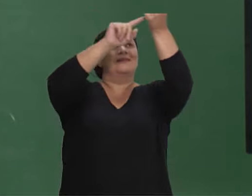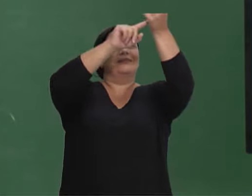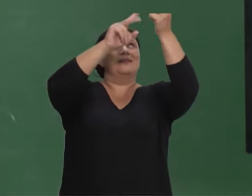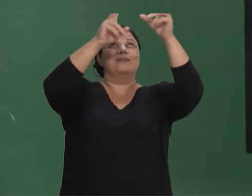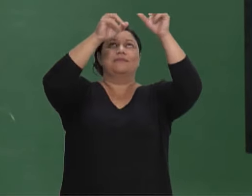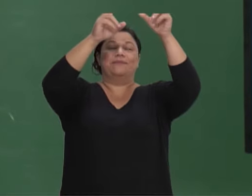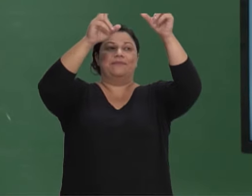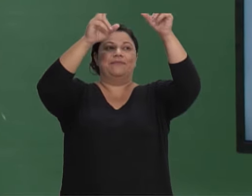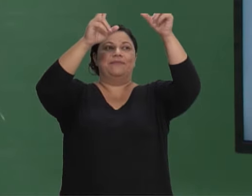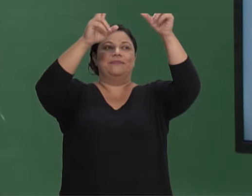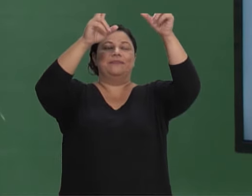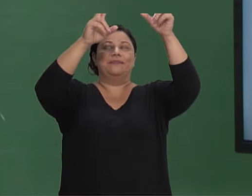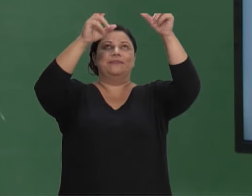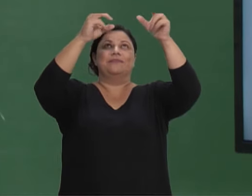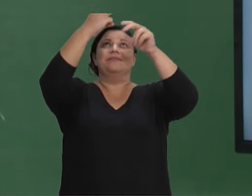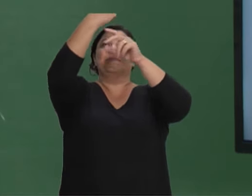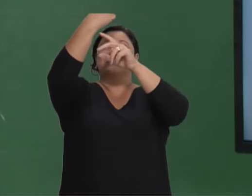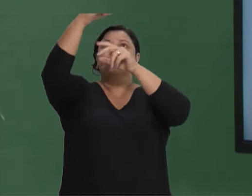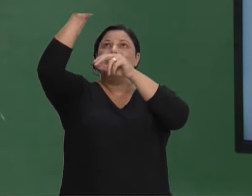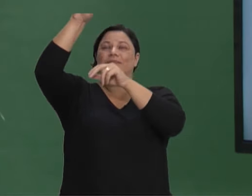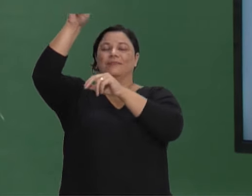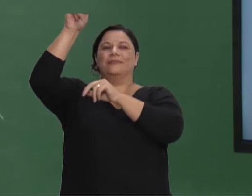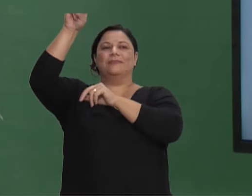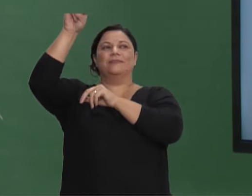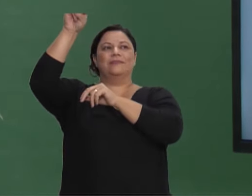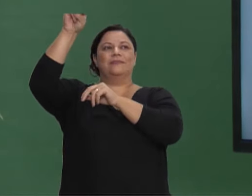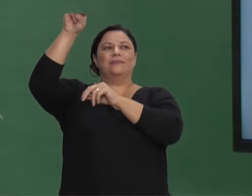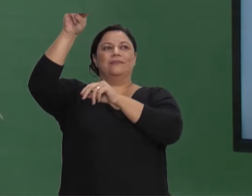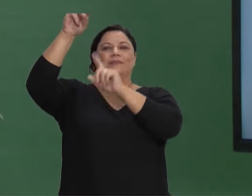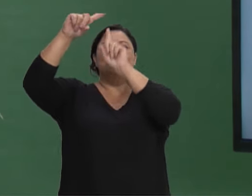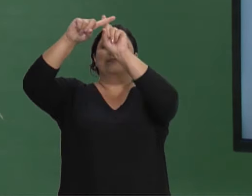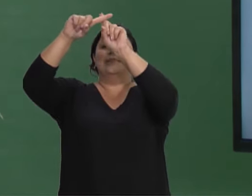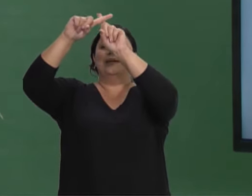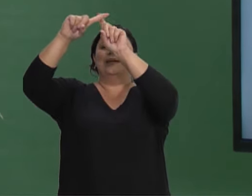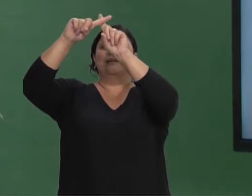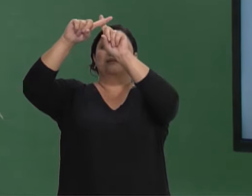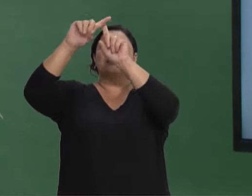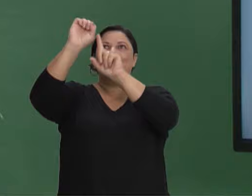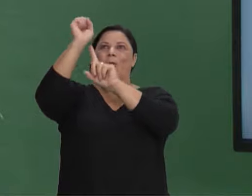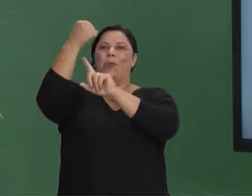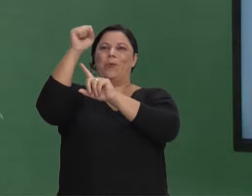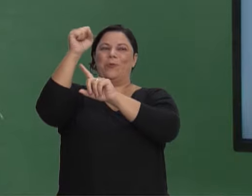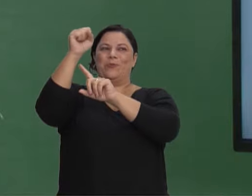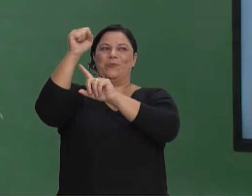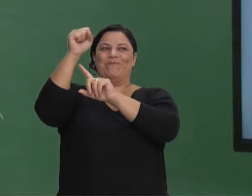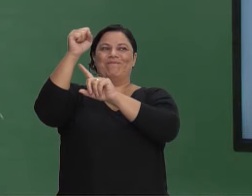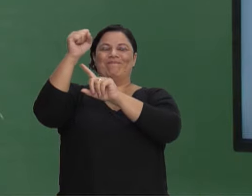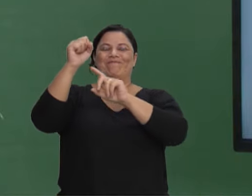3m mais 8 dividido por 5.